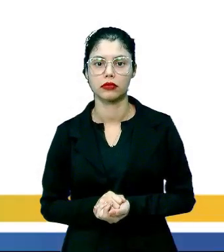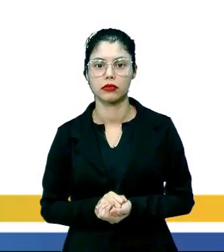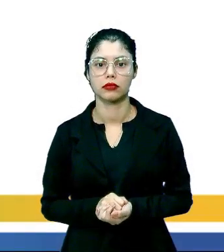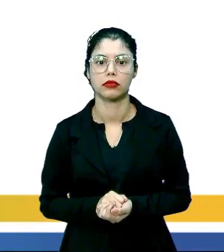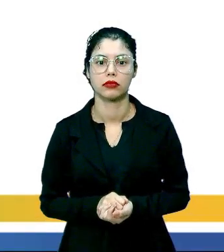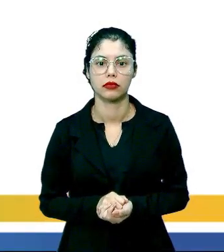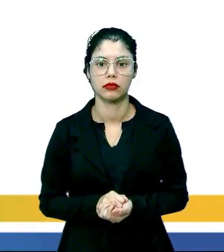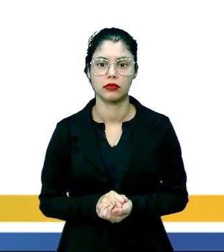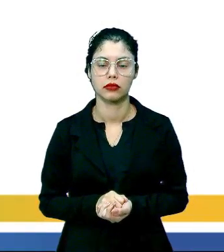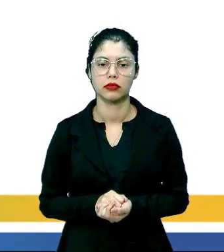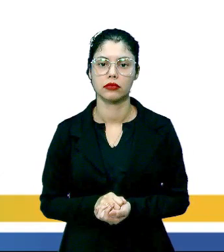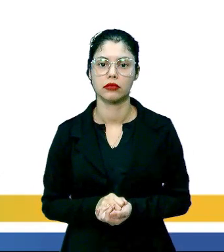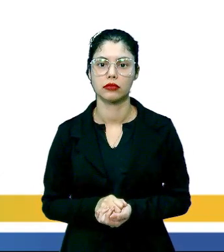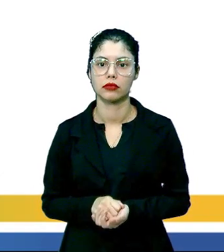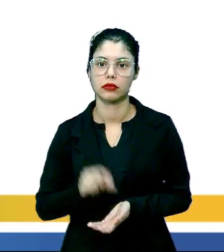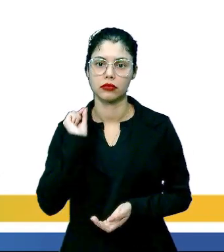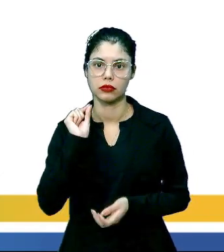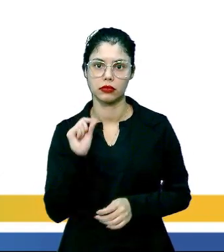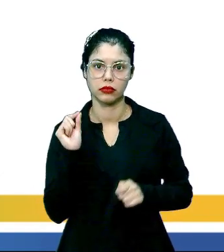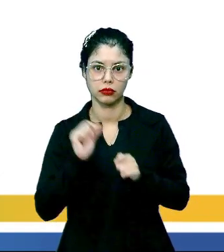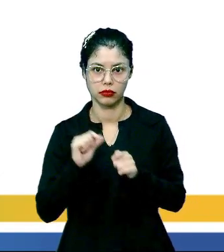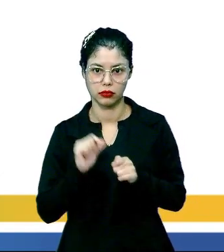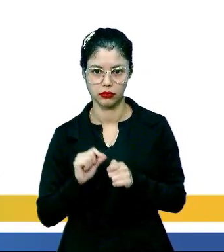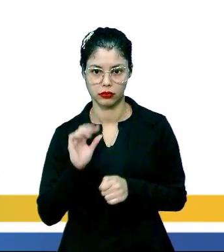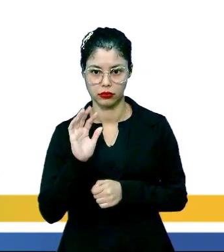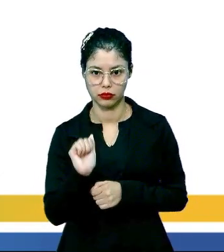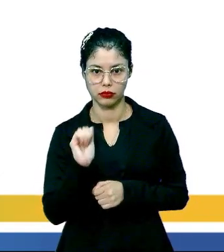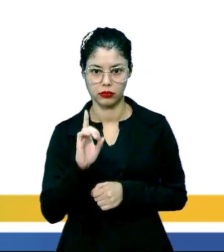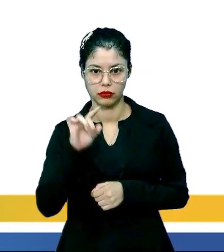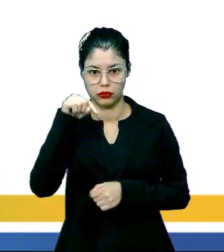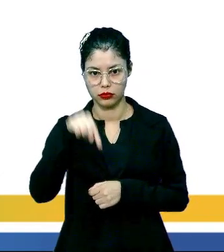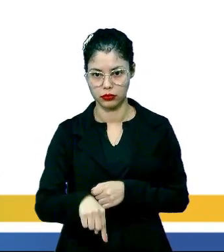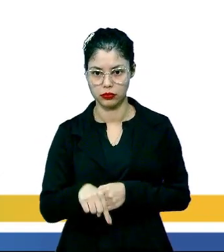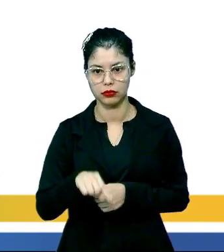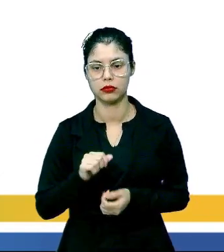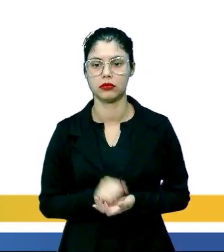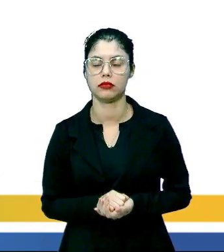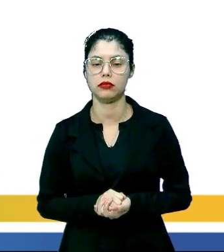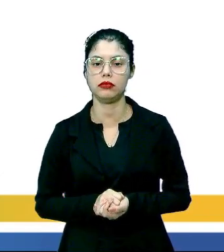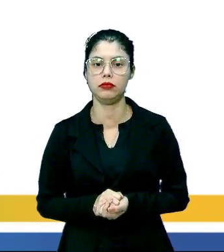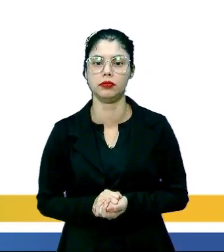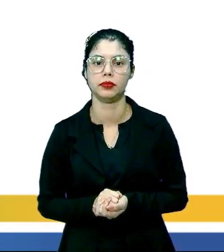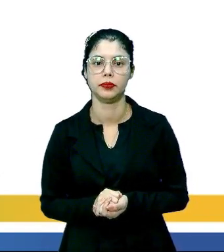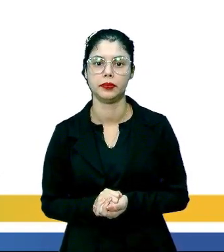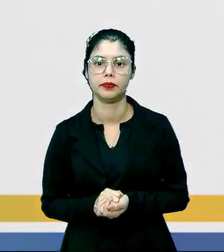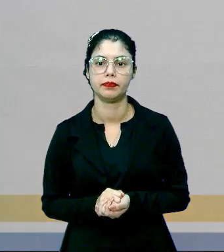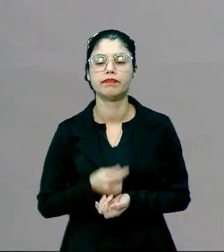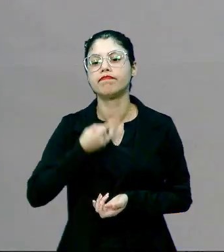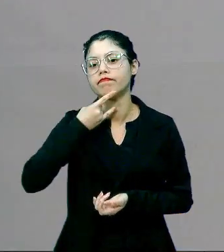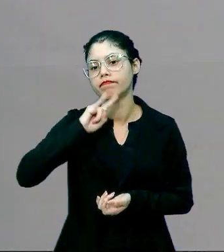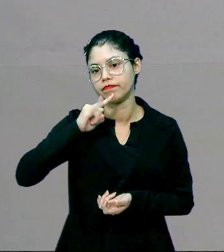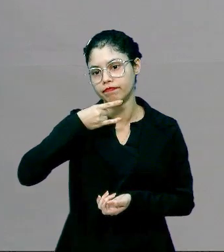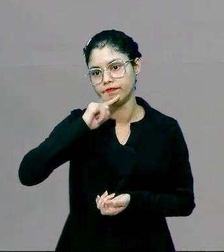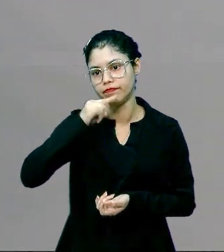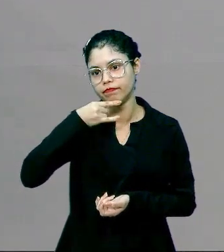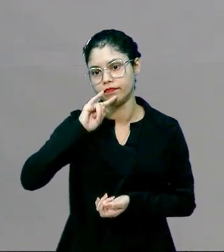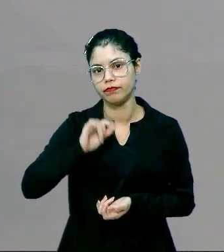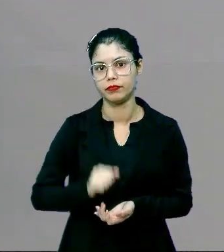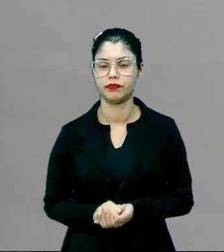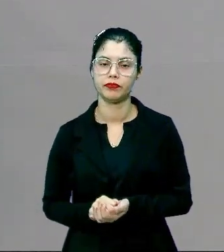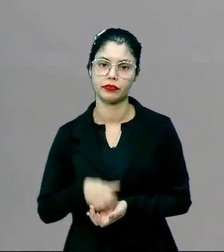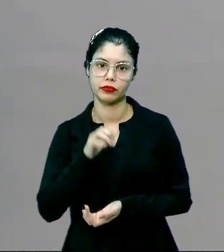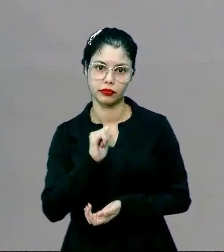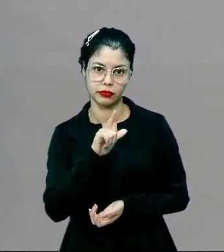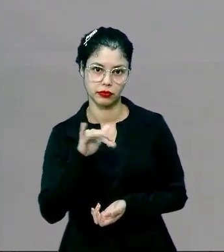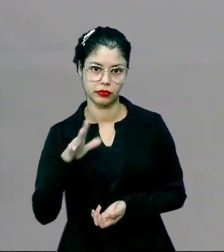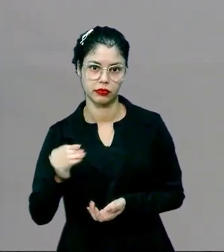certo? E o que faz o ADH baixar? Olha só, pessoal, bebidas alcoólicas. Exatamente. O